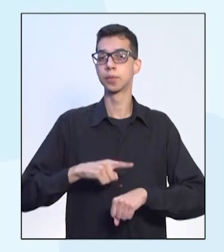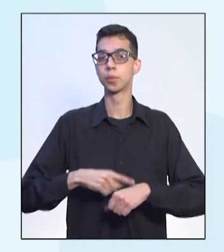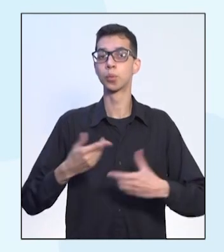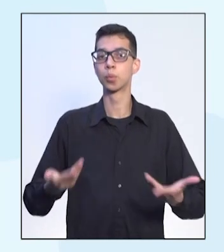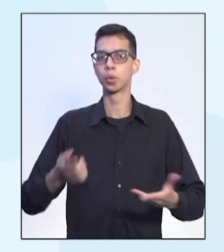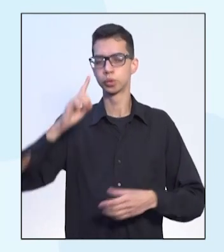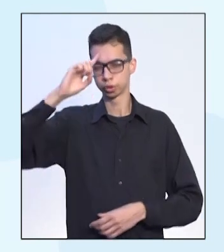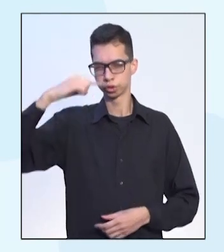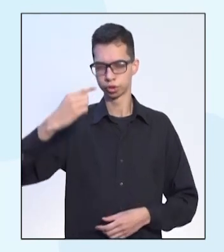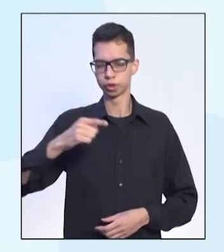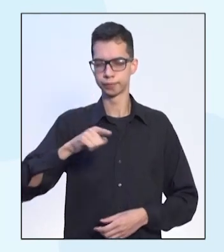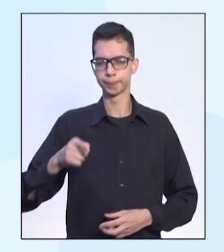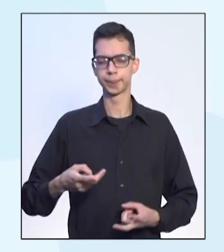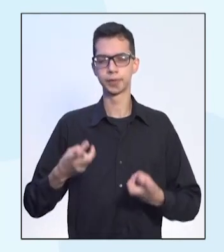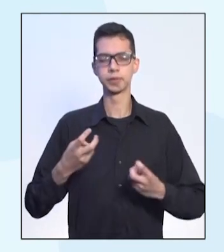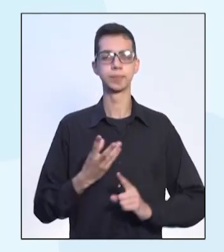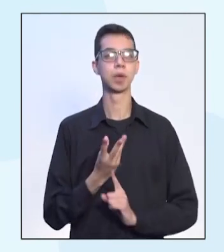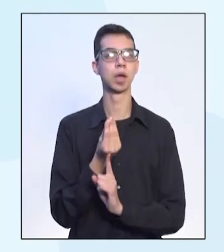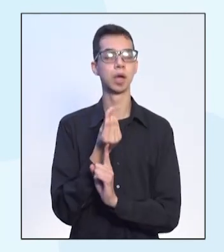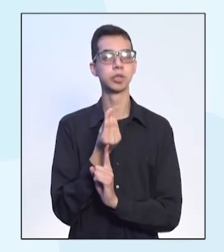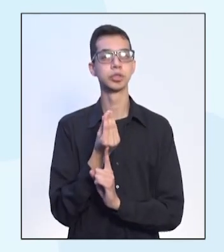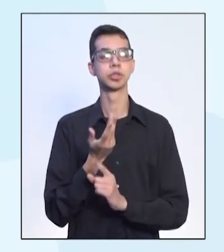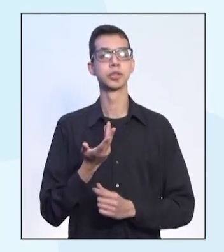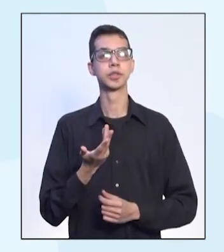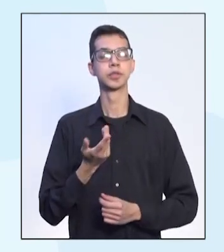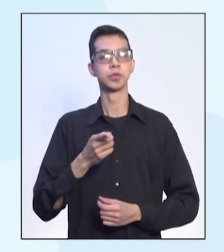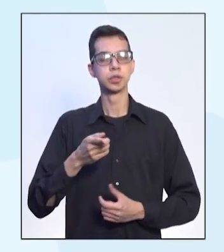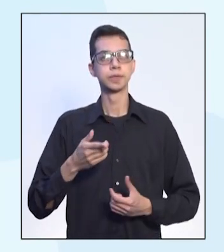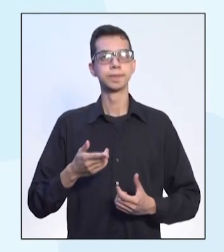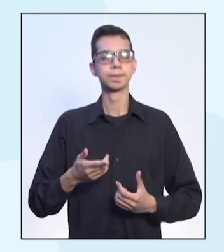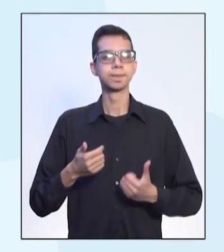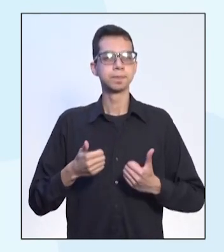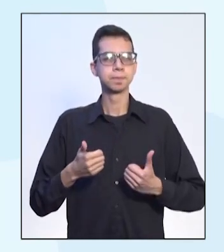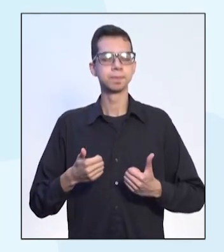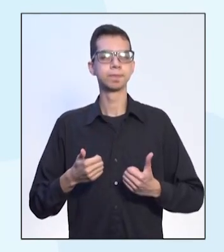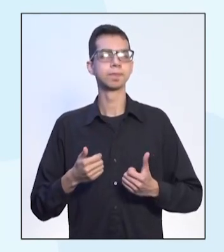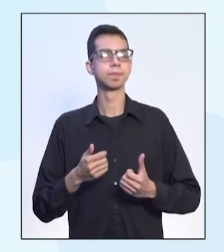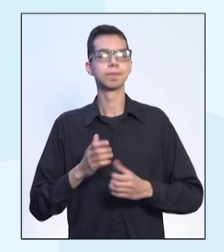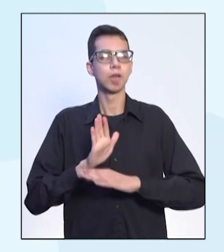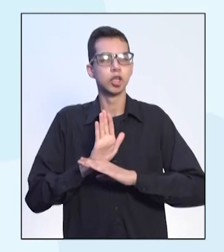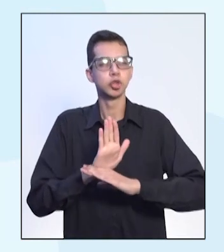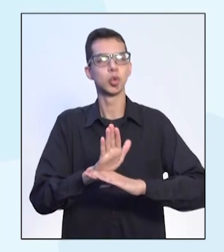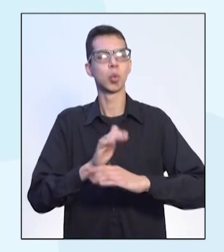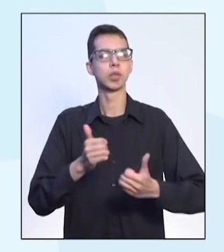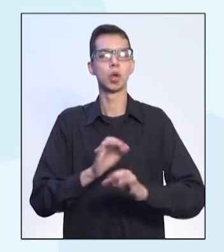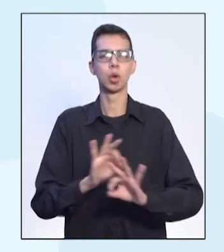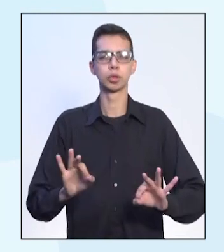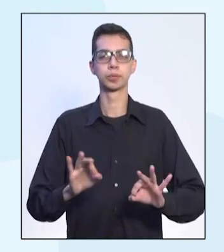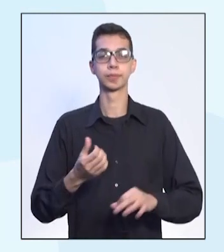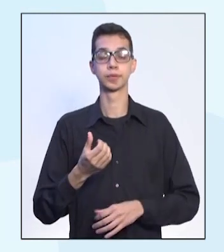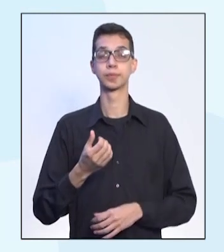seu dia a dia você percebe que a arte te ajuda e muito? 60 segundos, a gente volta com a Fê.